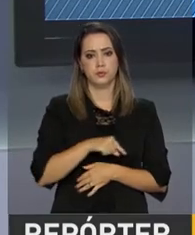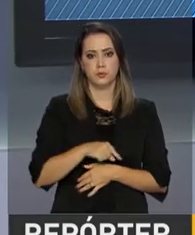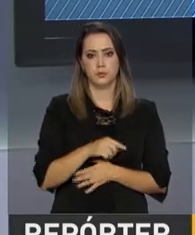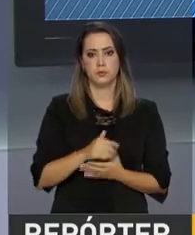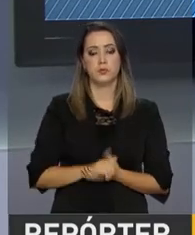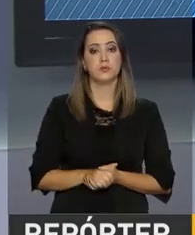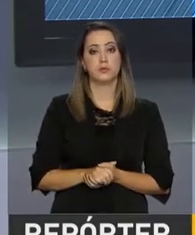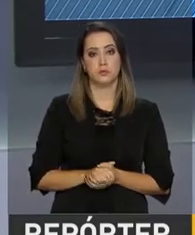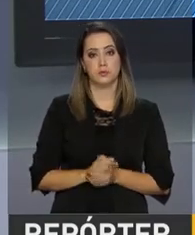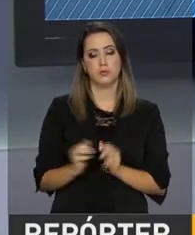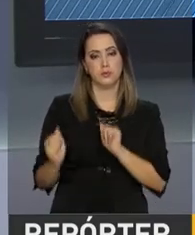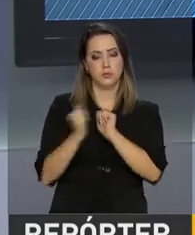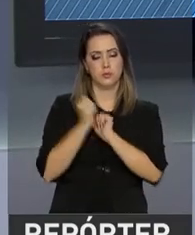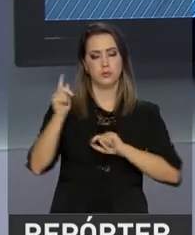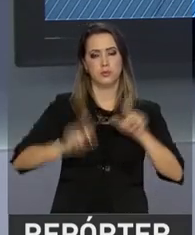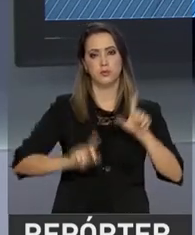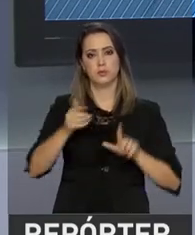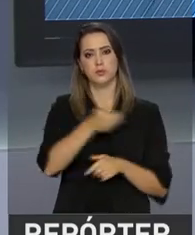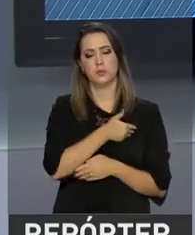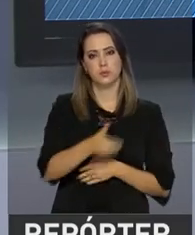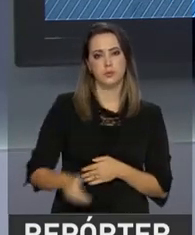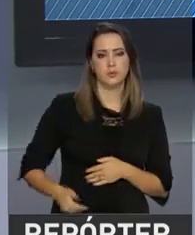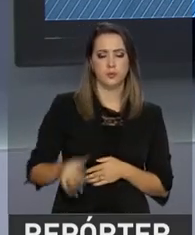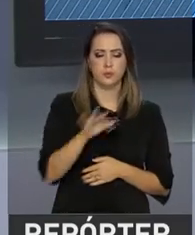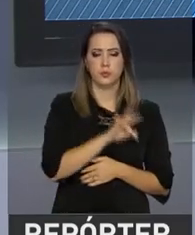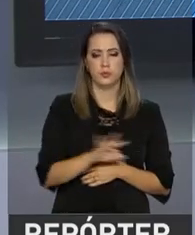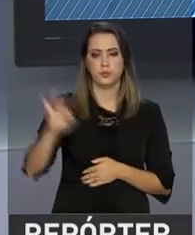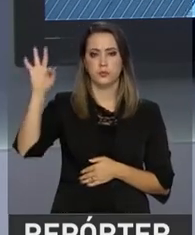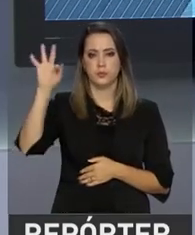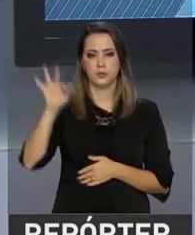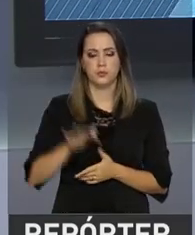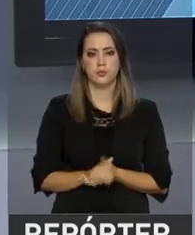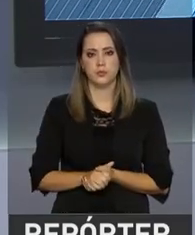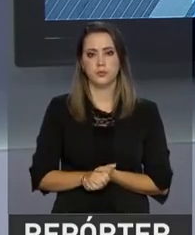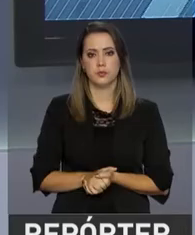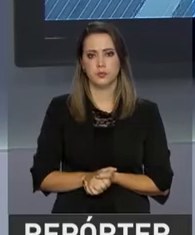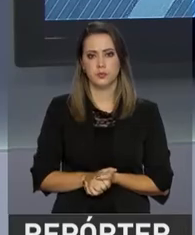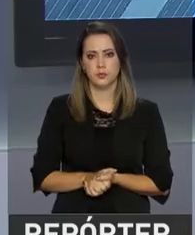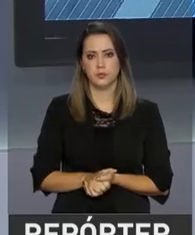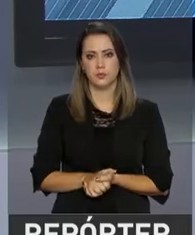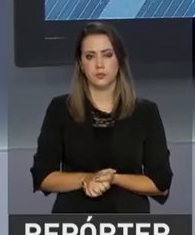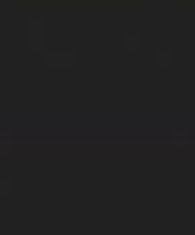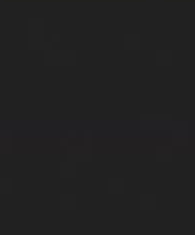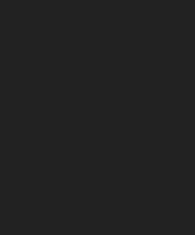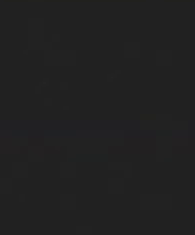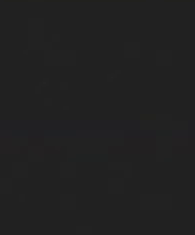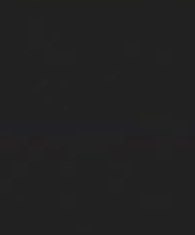nbr na internet continue com a gente aqui na nbr a tv do governo federal